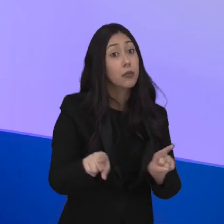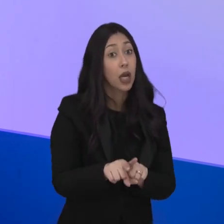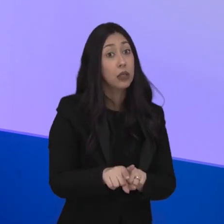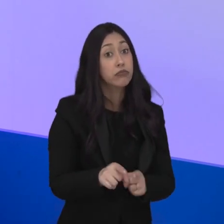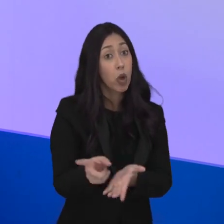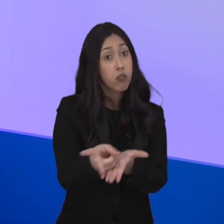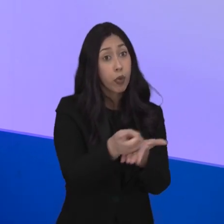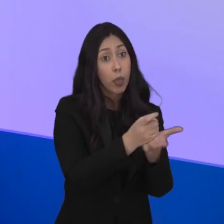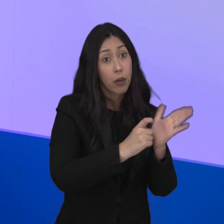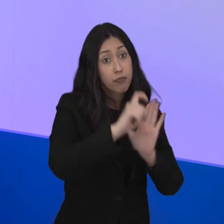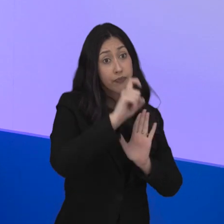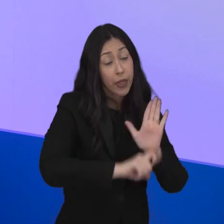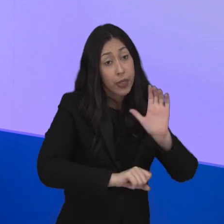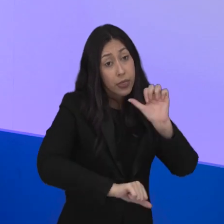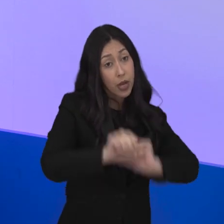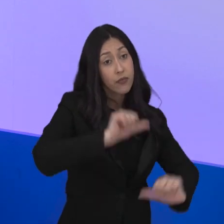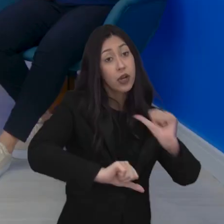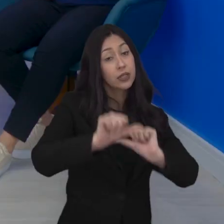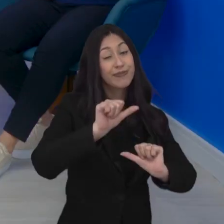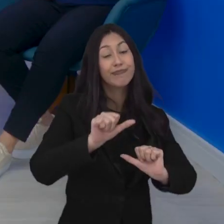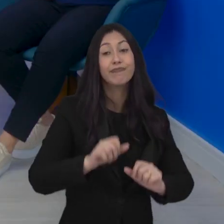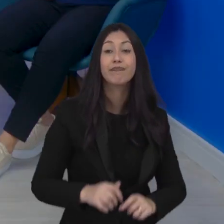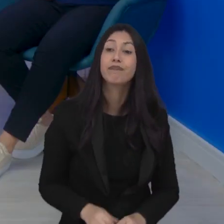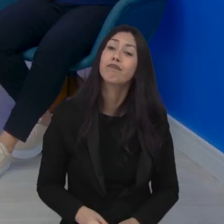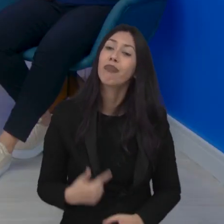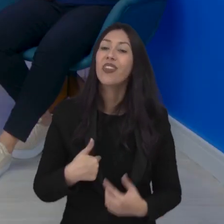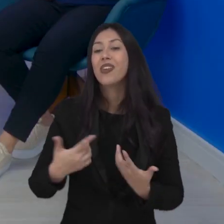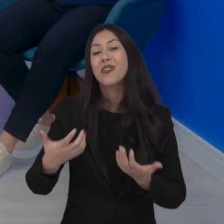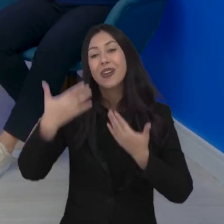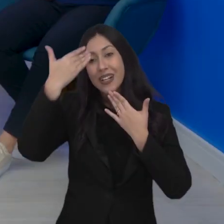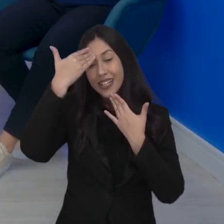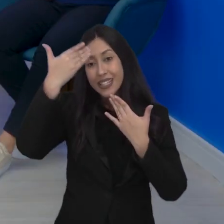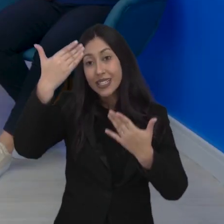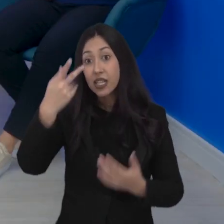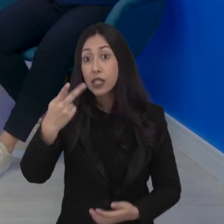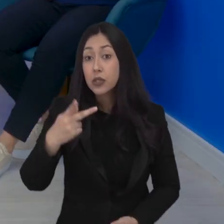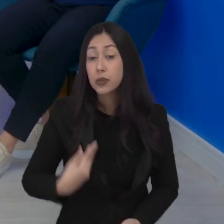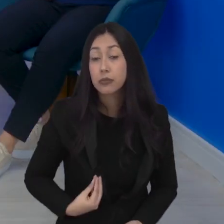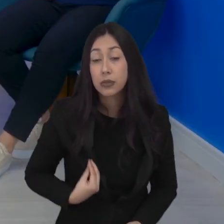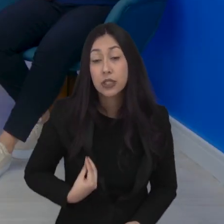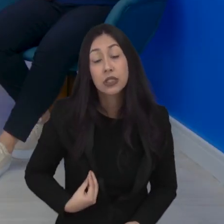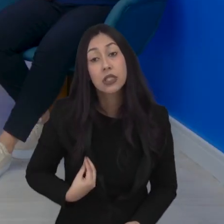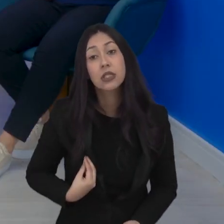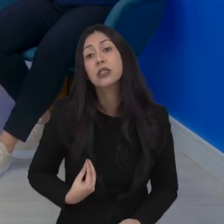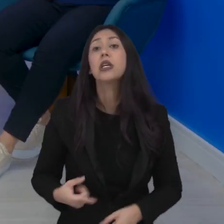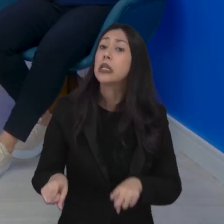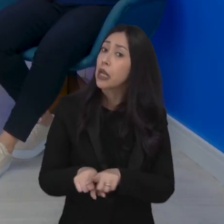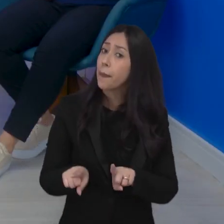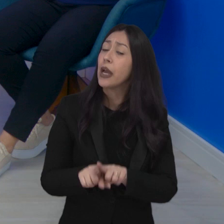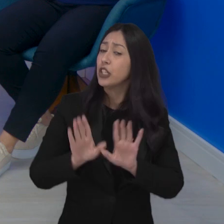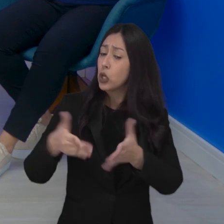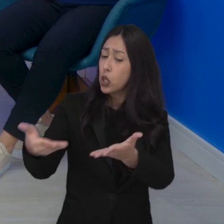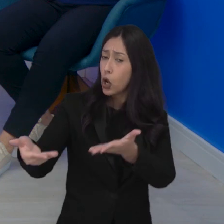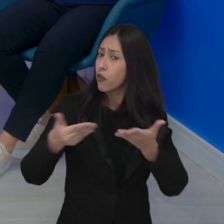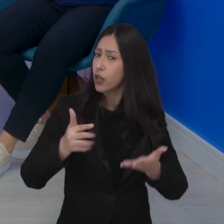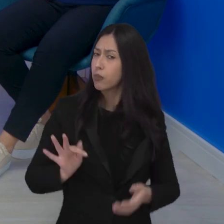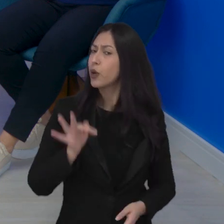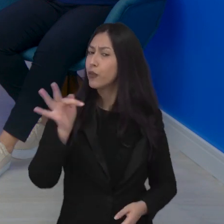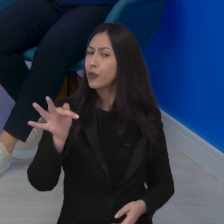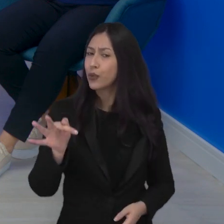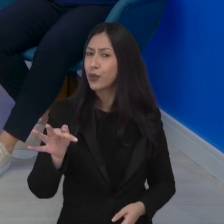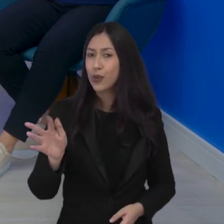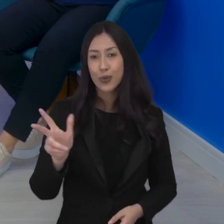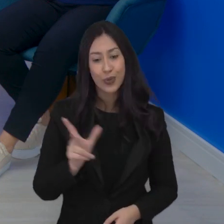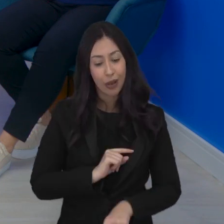própria reforma tributária também. Rafael, gostaria de agradecer a sua presença aqui no Sobre Política e já deixar o convite para uma próxima